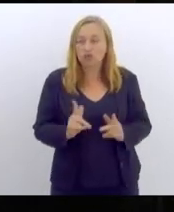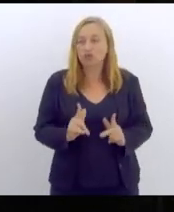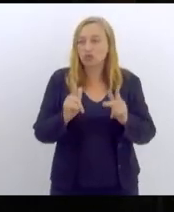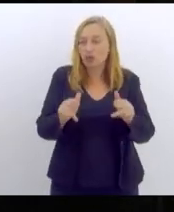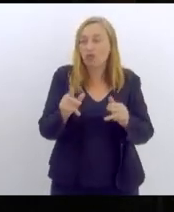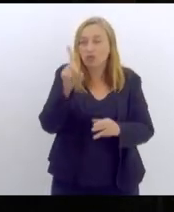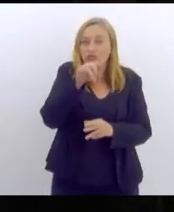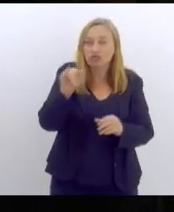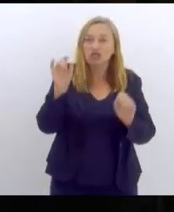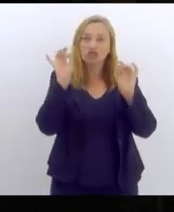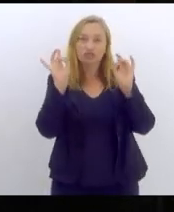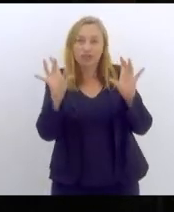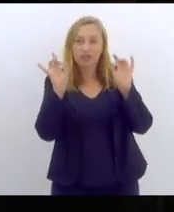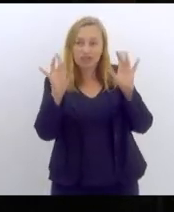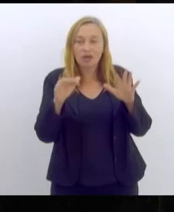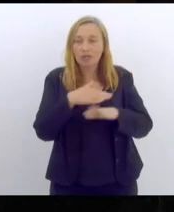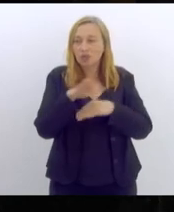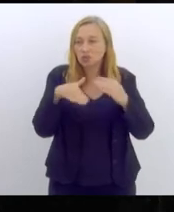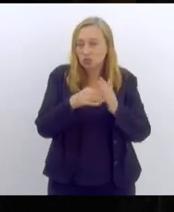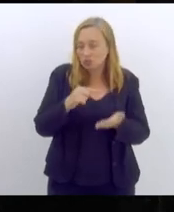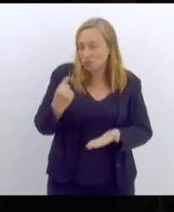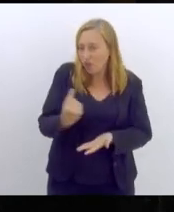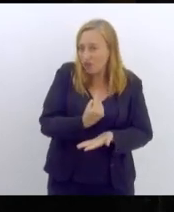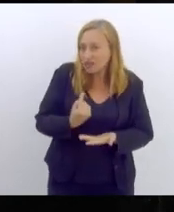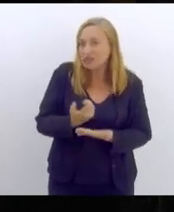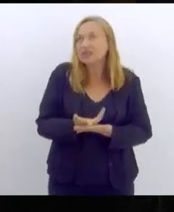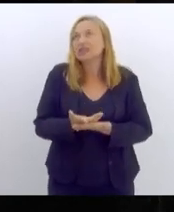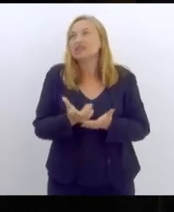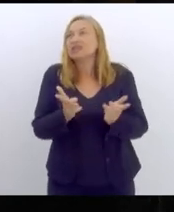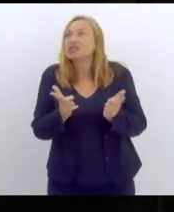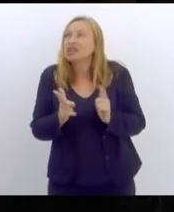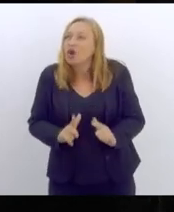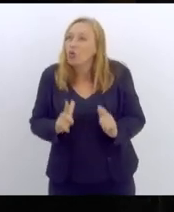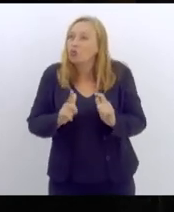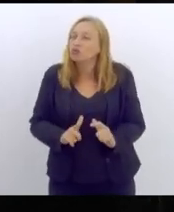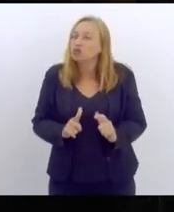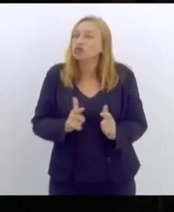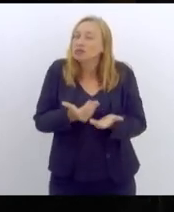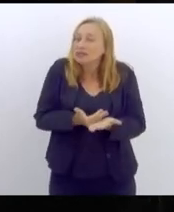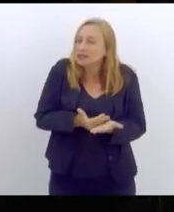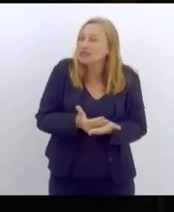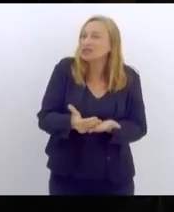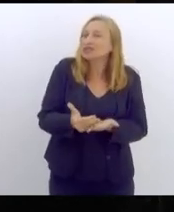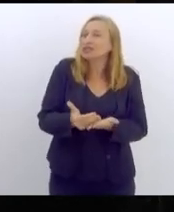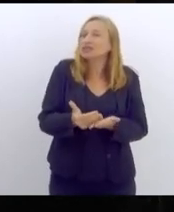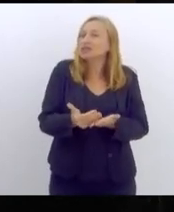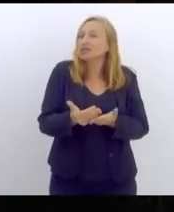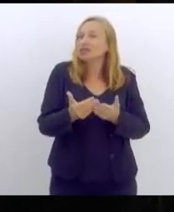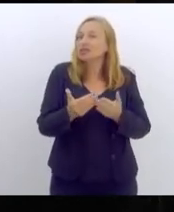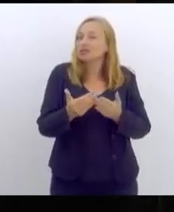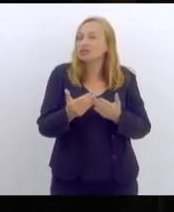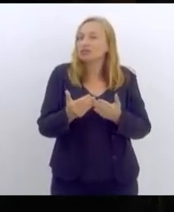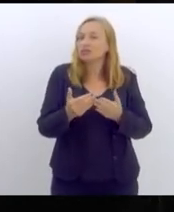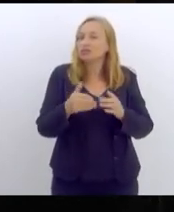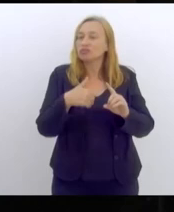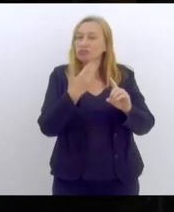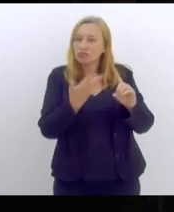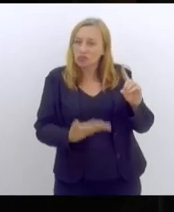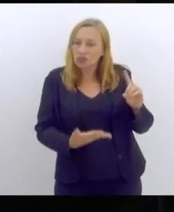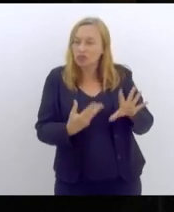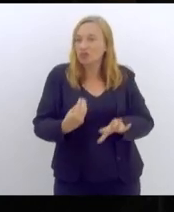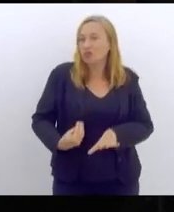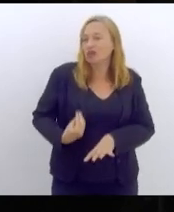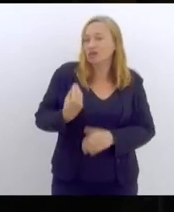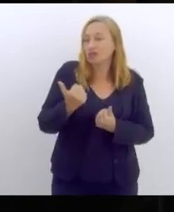dia especial para todos nós, onde iniciamos com uma sessão solene, com a presença